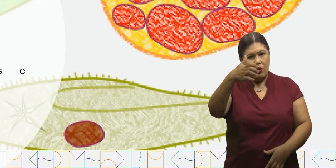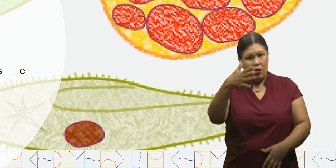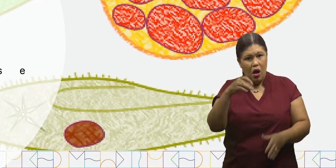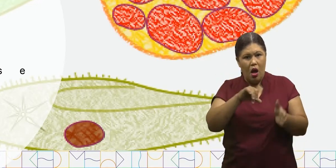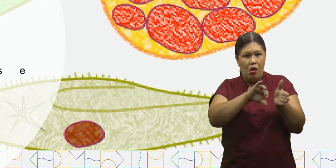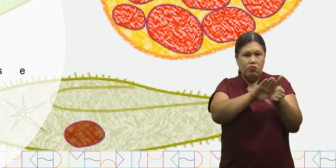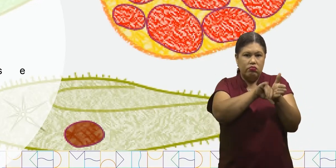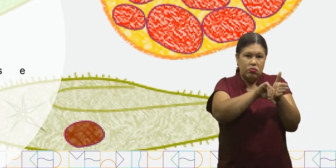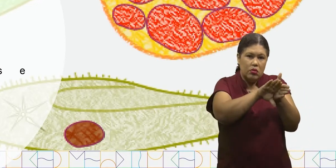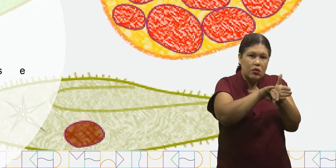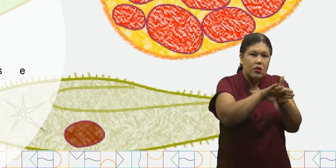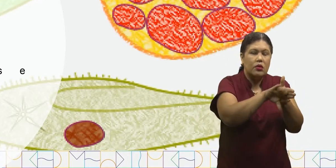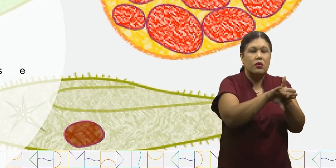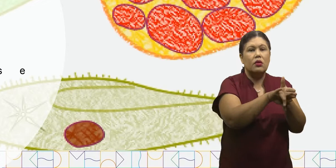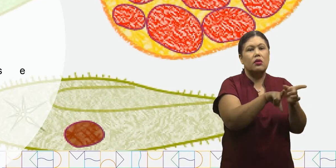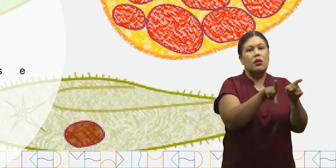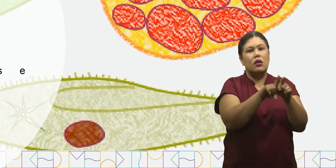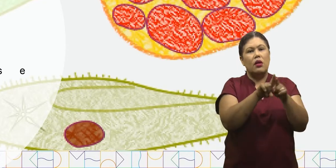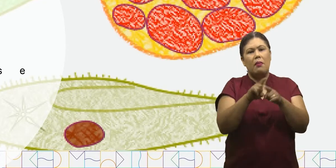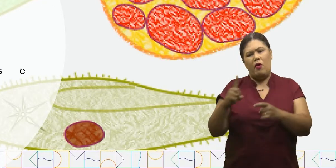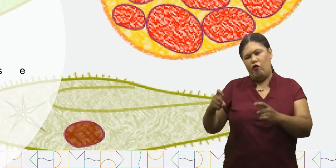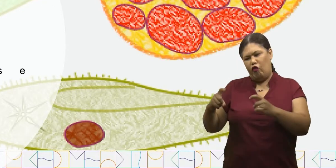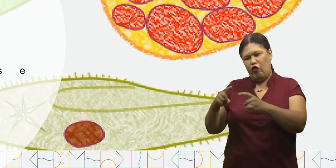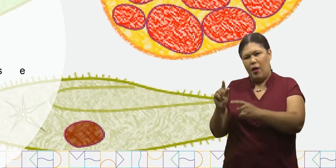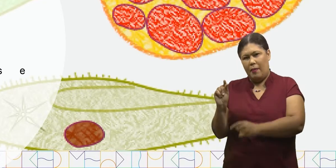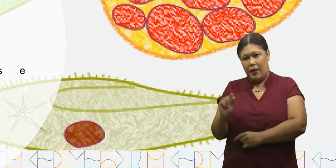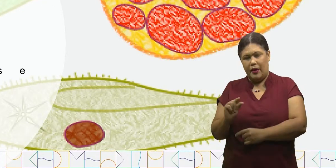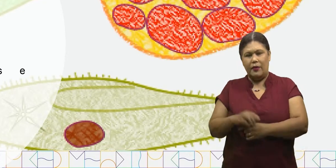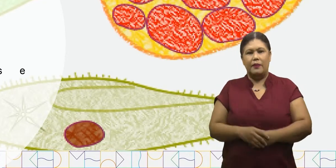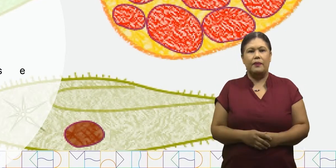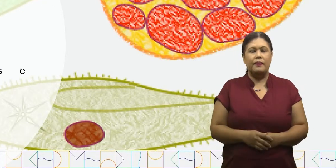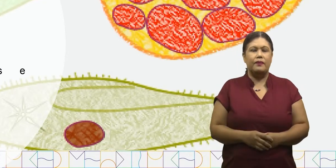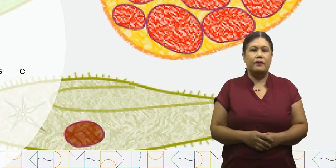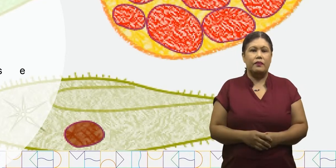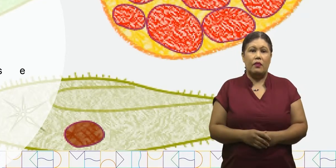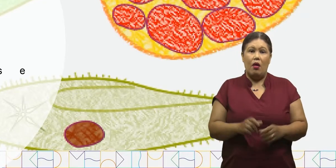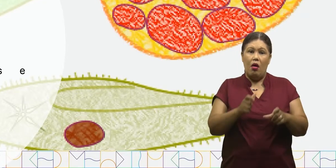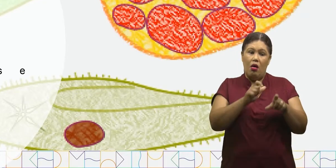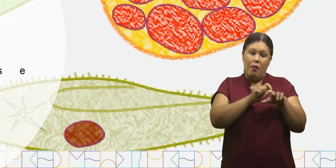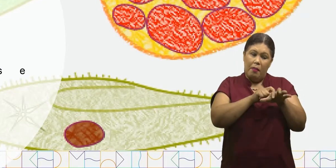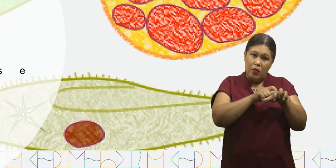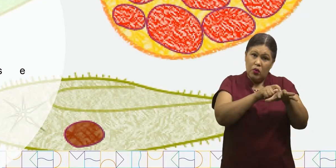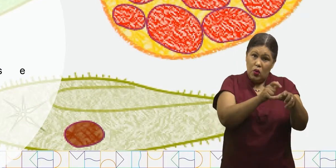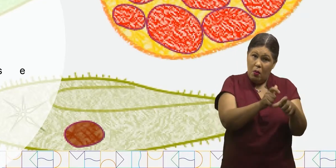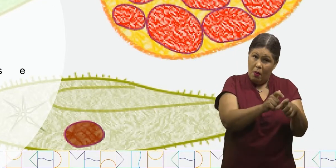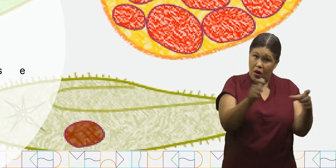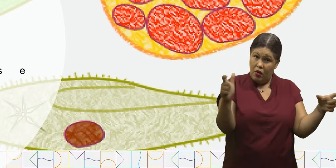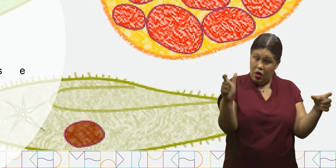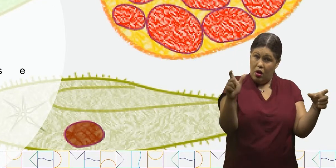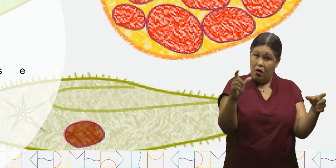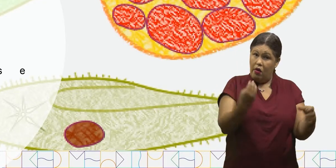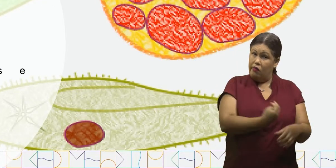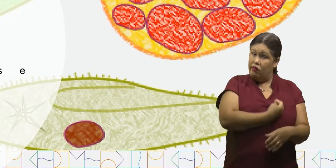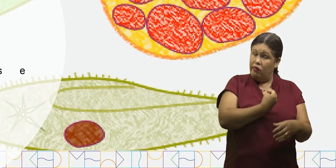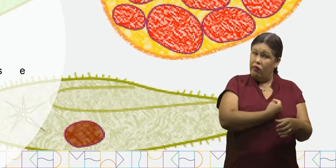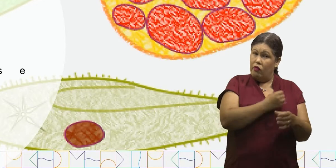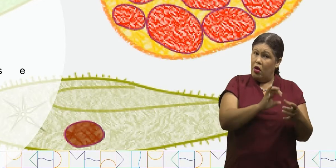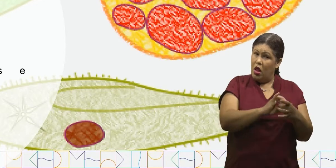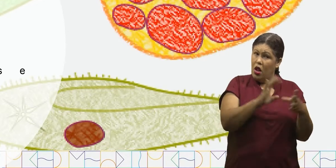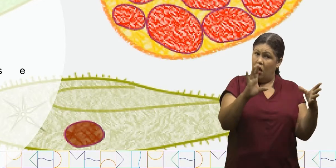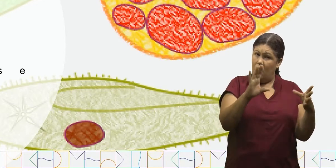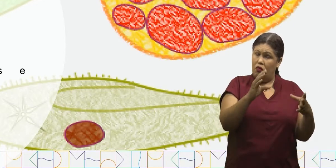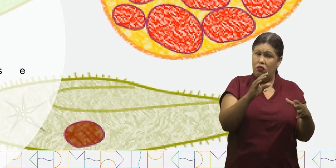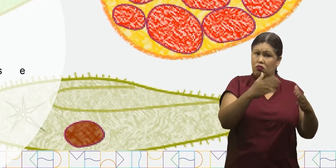algas, bactérias e pequenos vermes. A grande maioria dos protozoários são de vida livre e podem